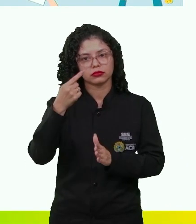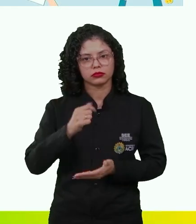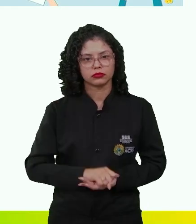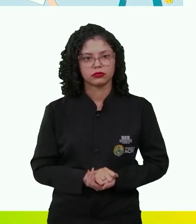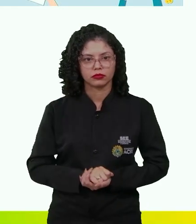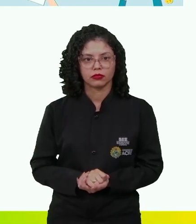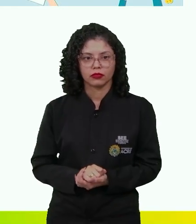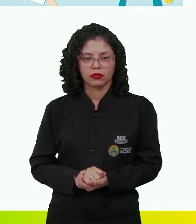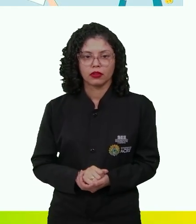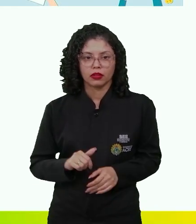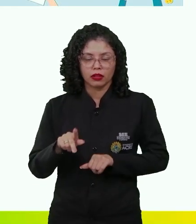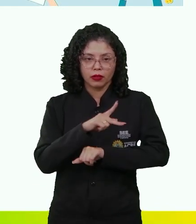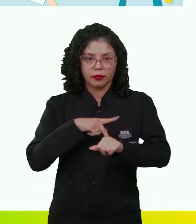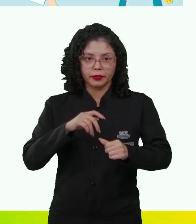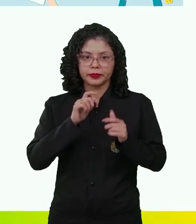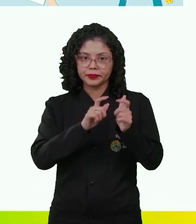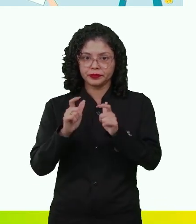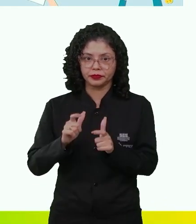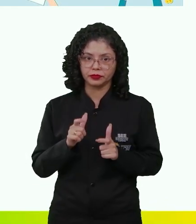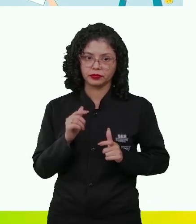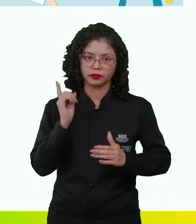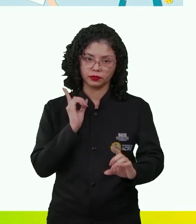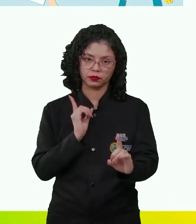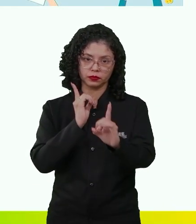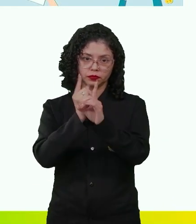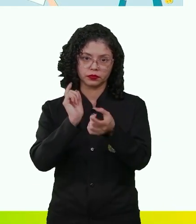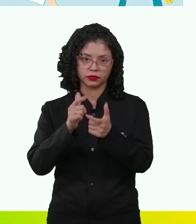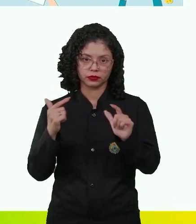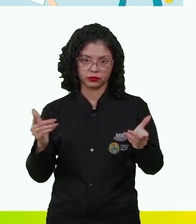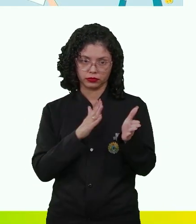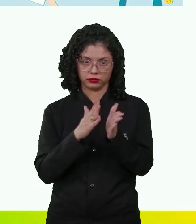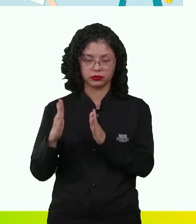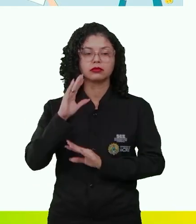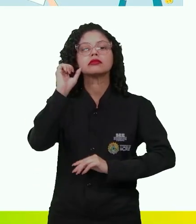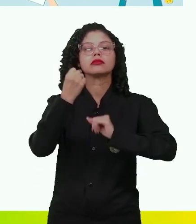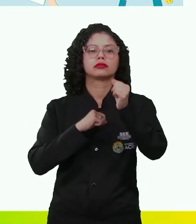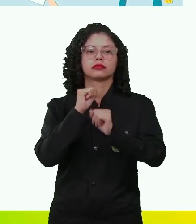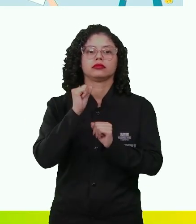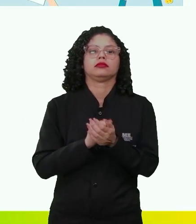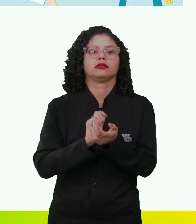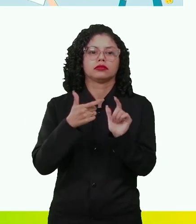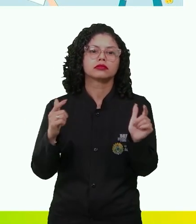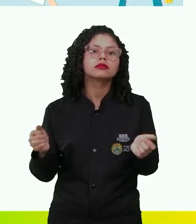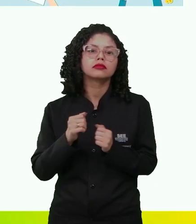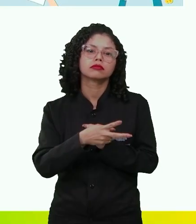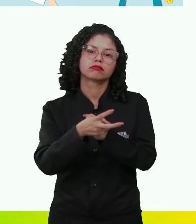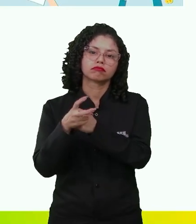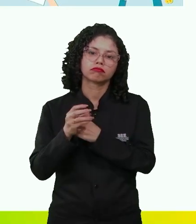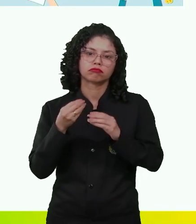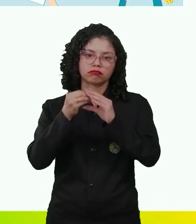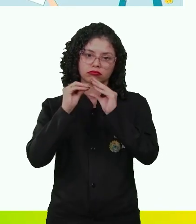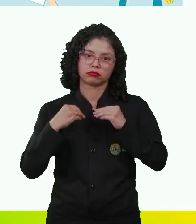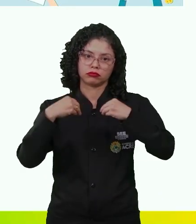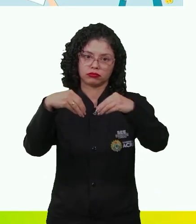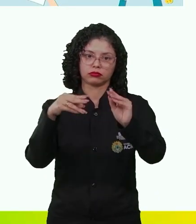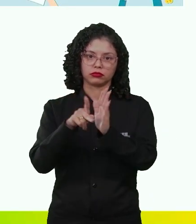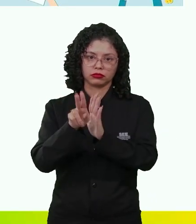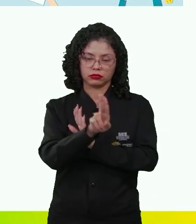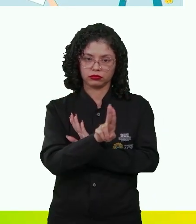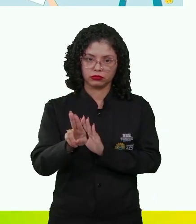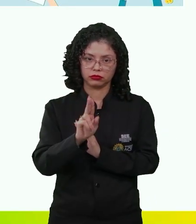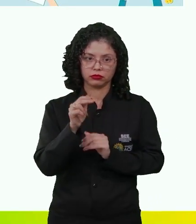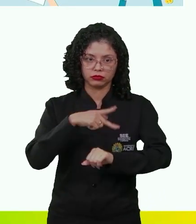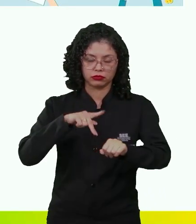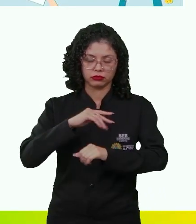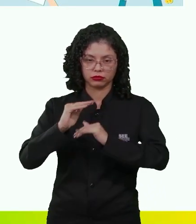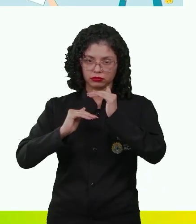matéria-prima. Os países onde se encontravam grande parte da indústria eram grandes exportadores, foram